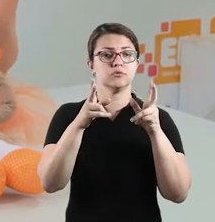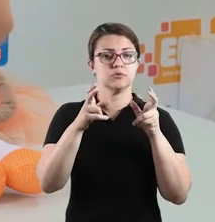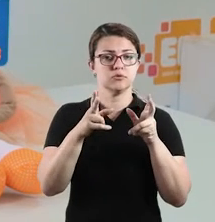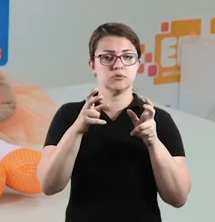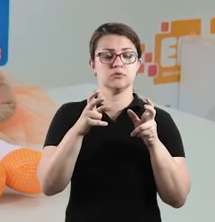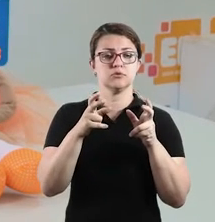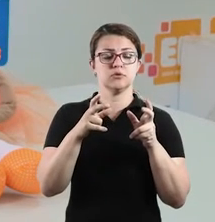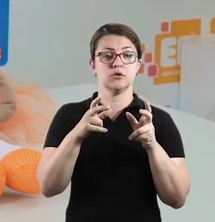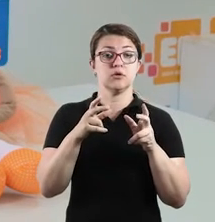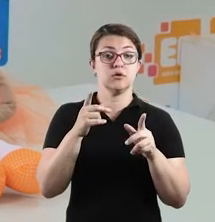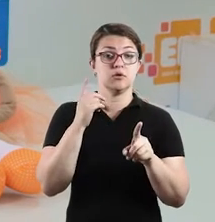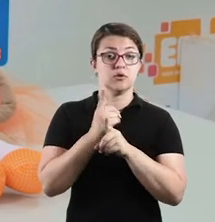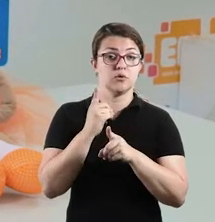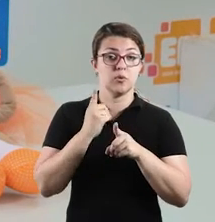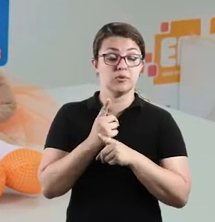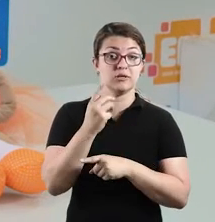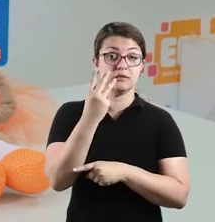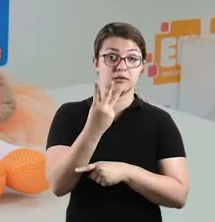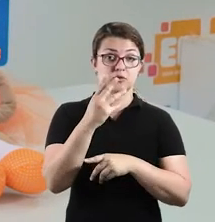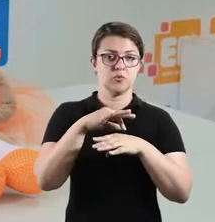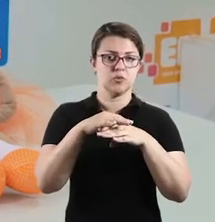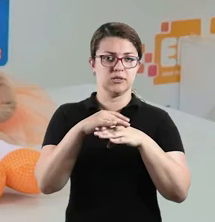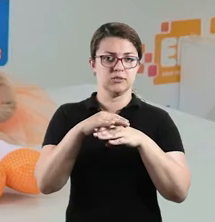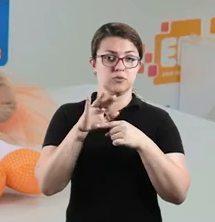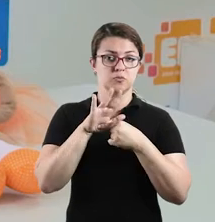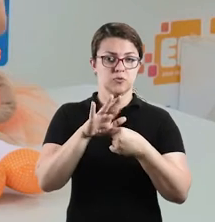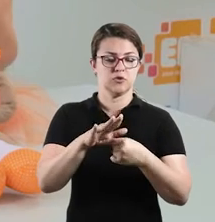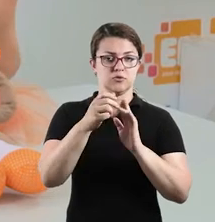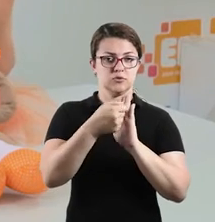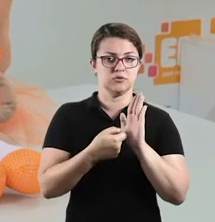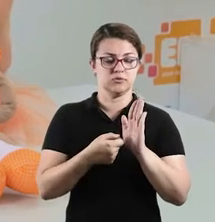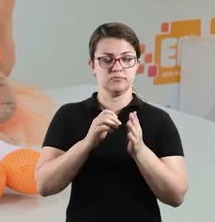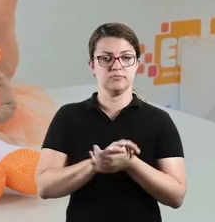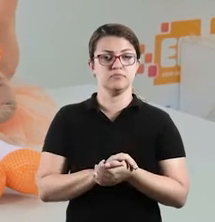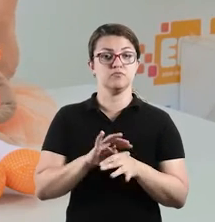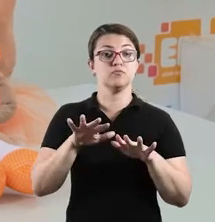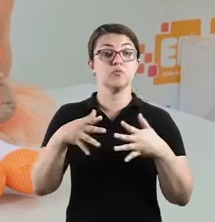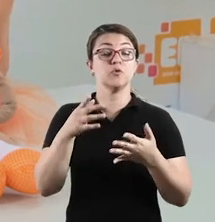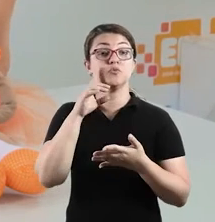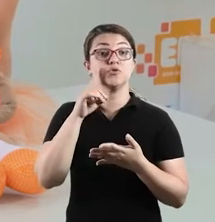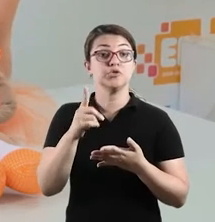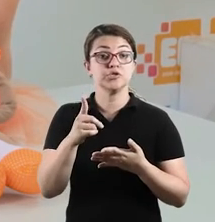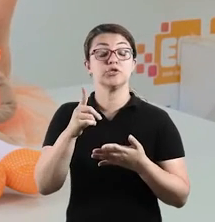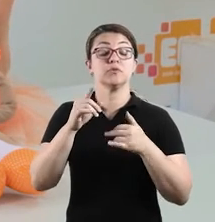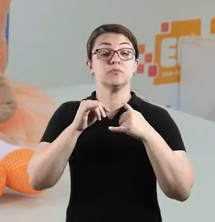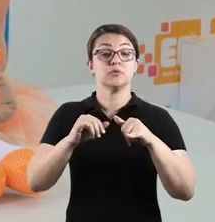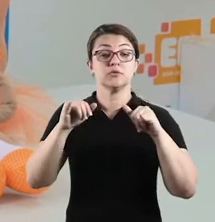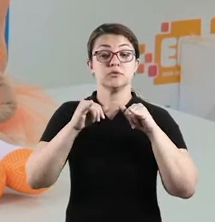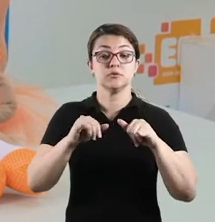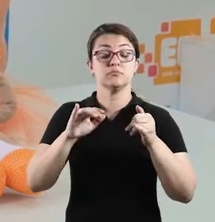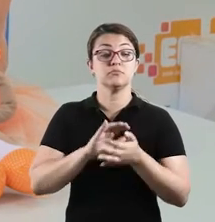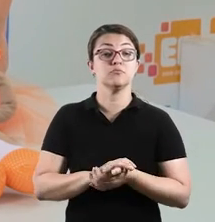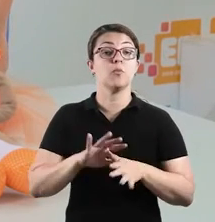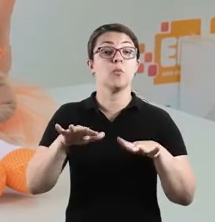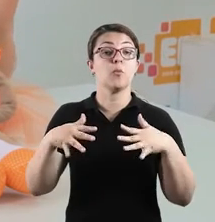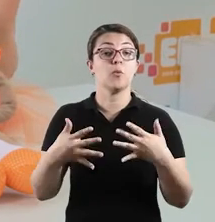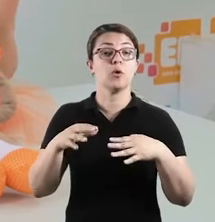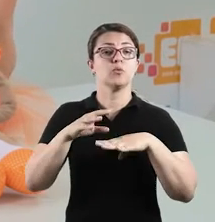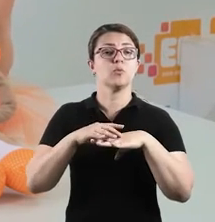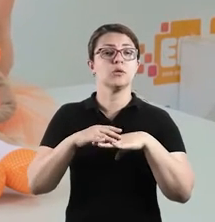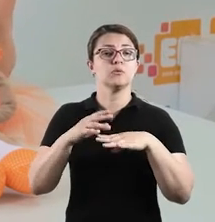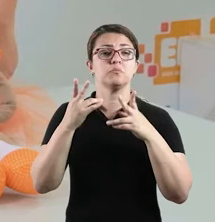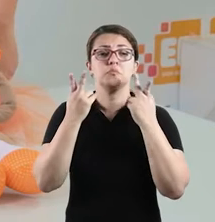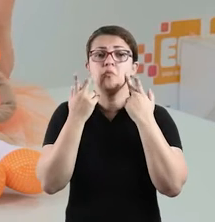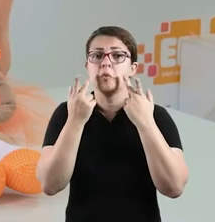Encontre pelo menos 3 doenças citadas lá no texto. Qual a data da notícia? As doenças mais comuns